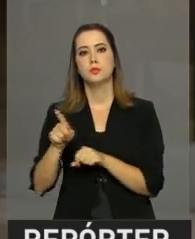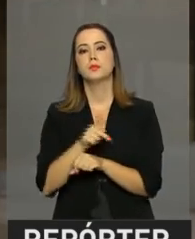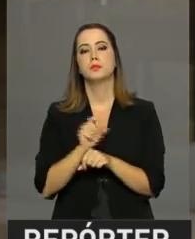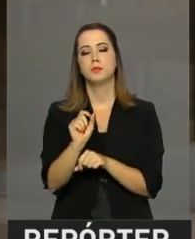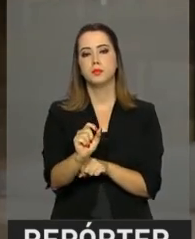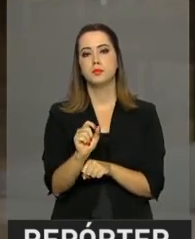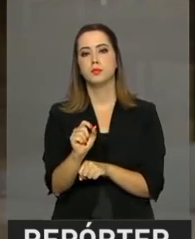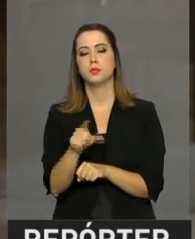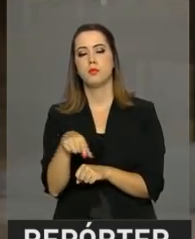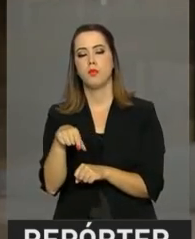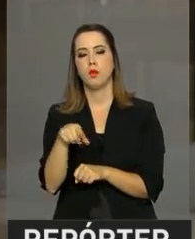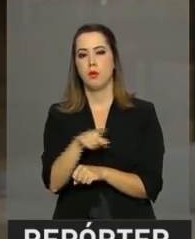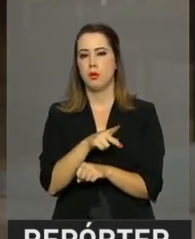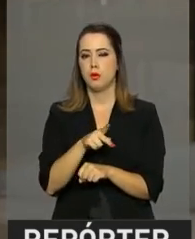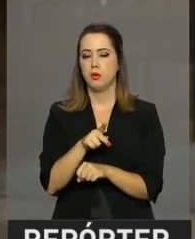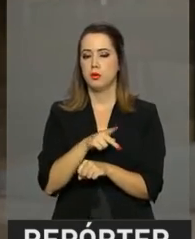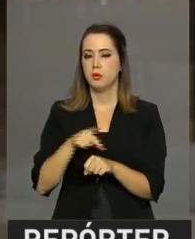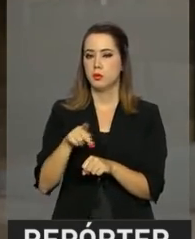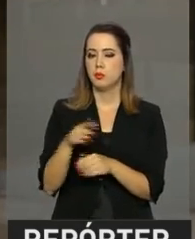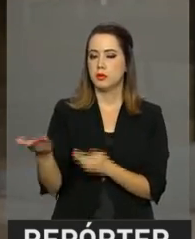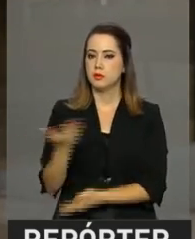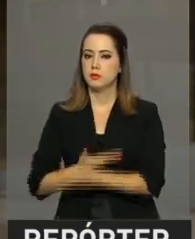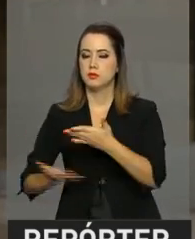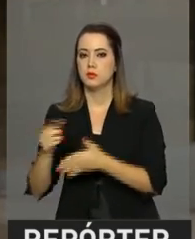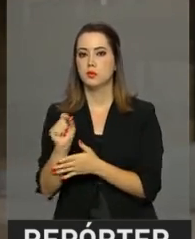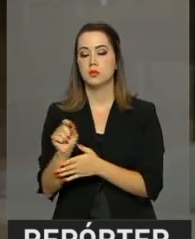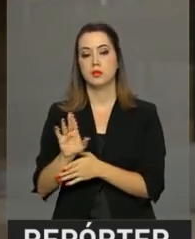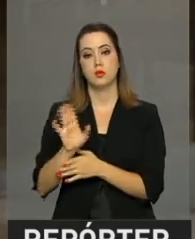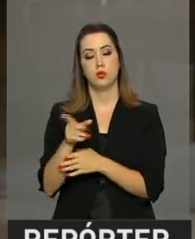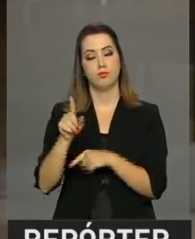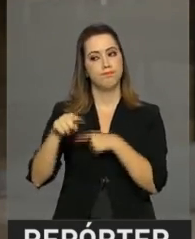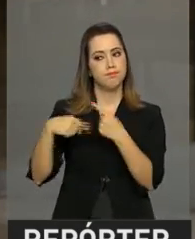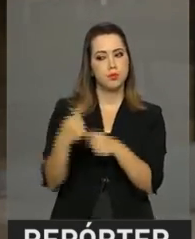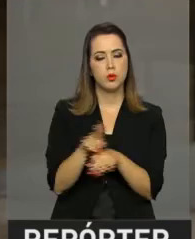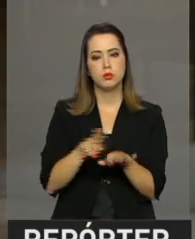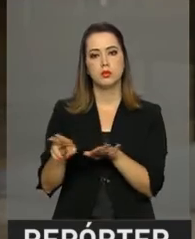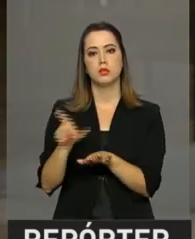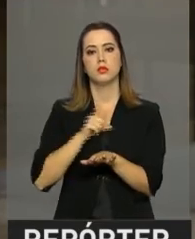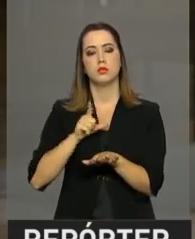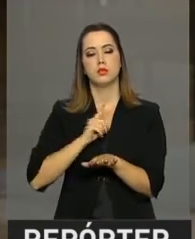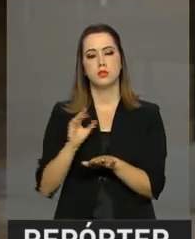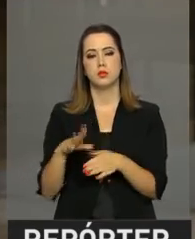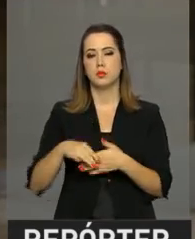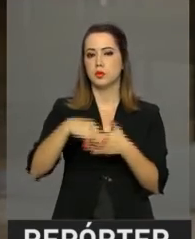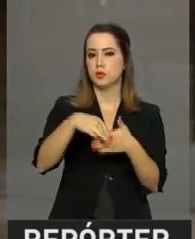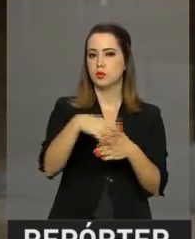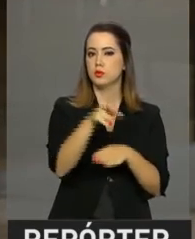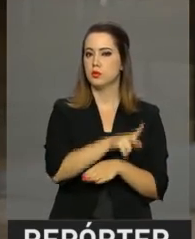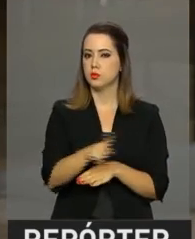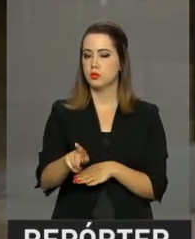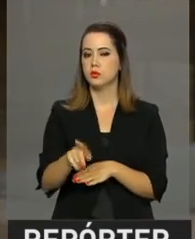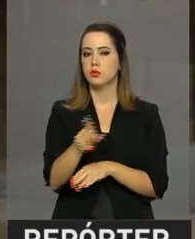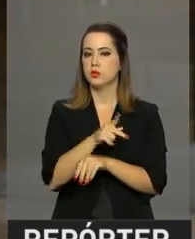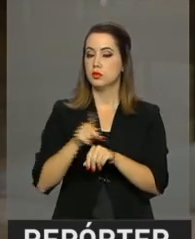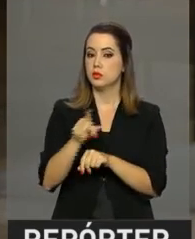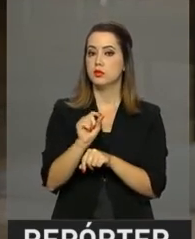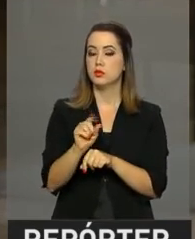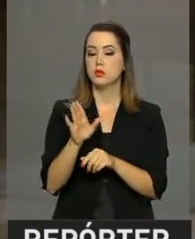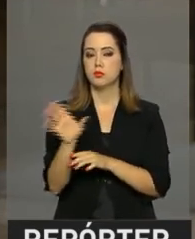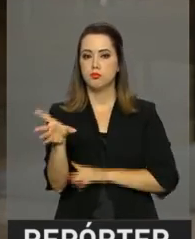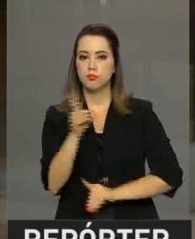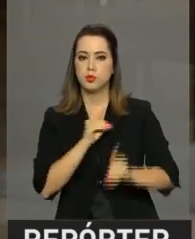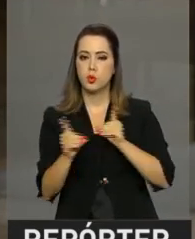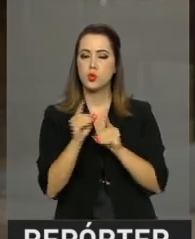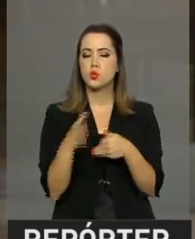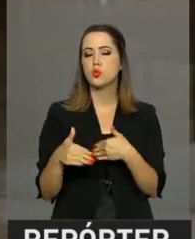5, domingo e segunda-feira, os líderes mundiais, entre eles o presidente Michel Temer, discutem formas de